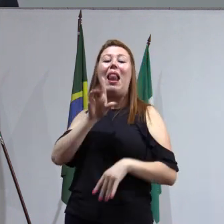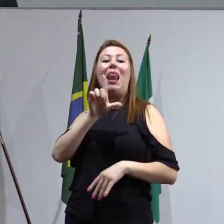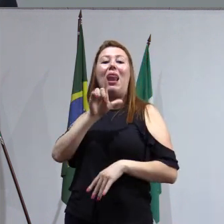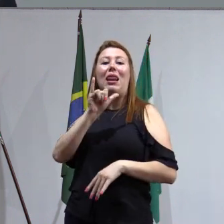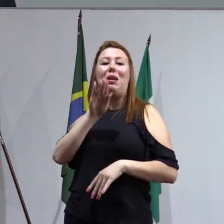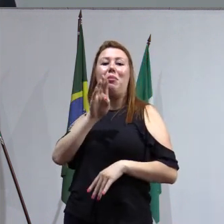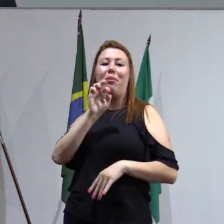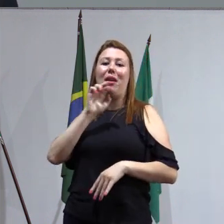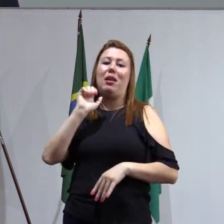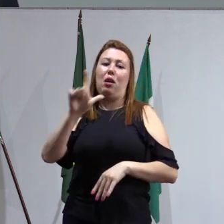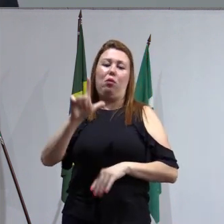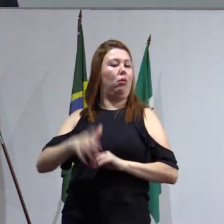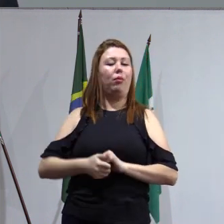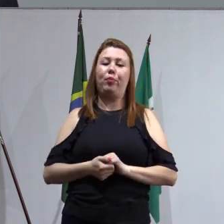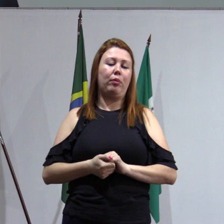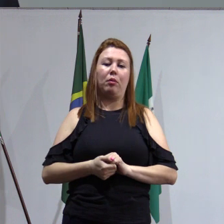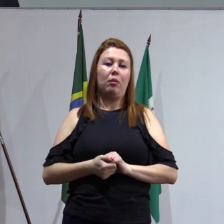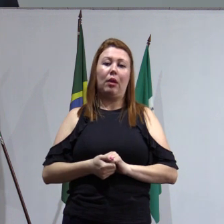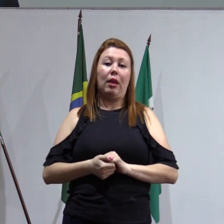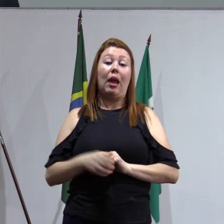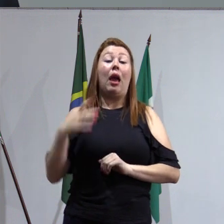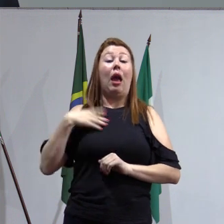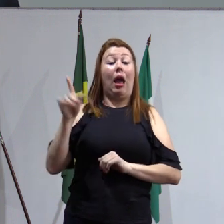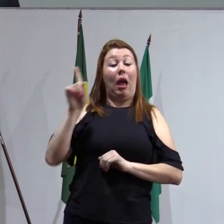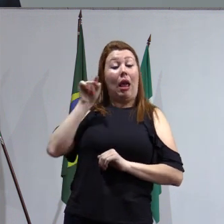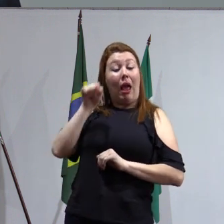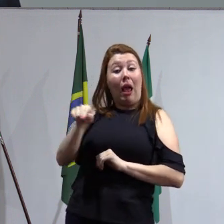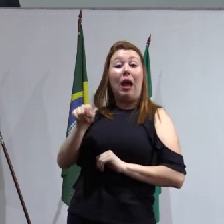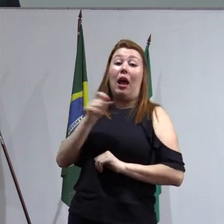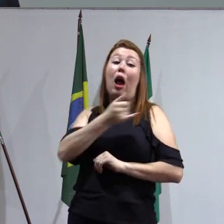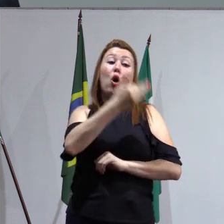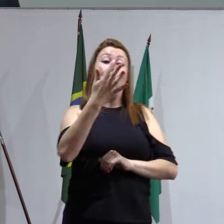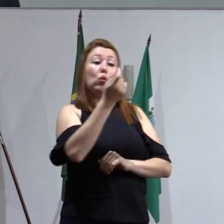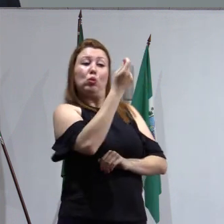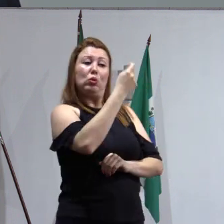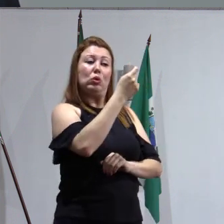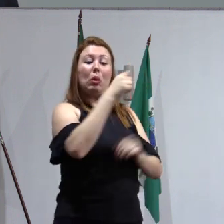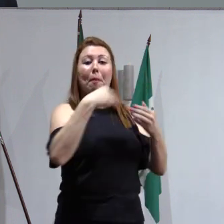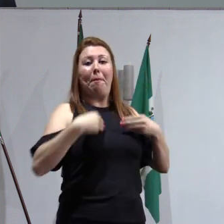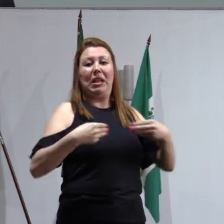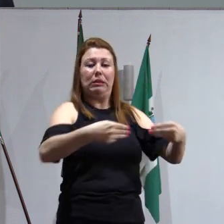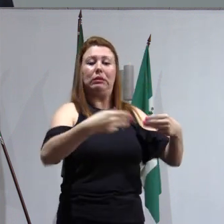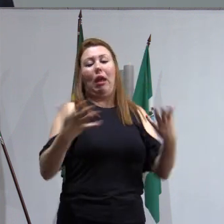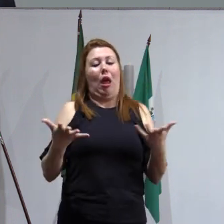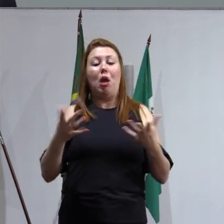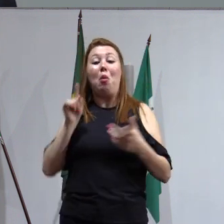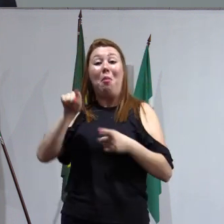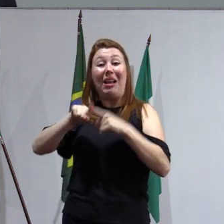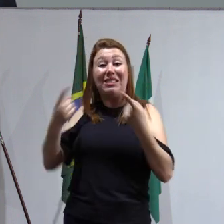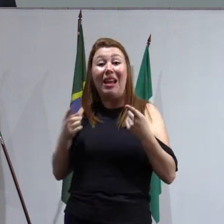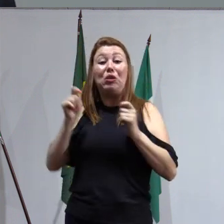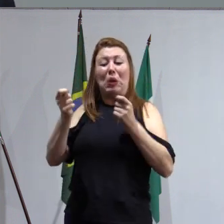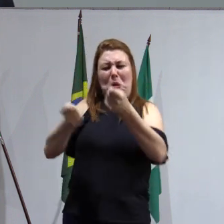poucos ministérios, é um governo extremamente reacionário e conservador, que tem como base,